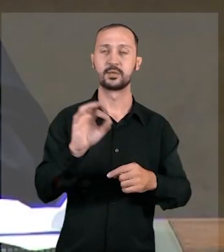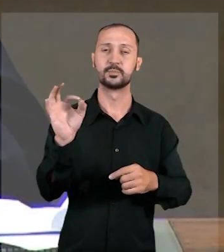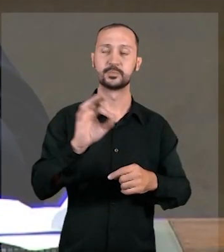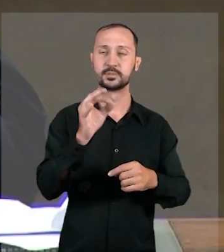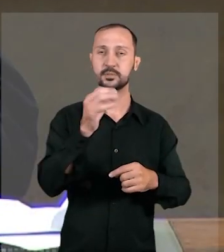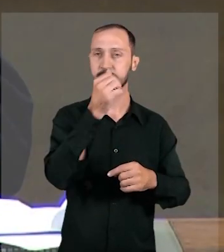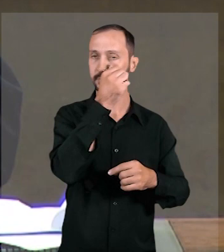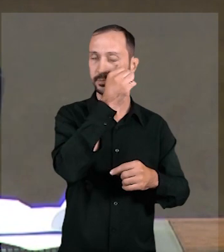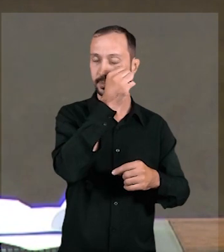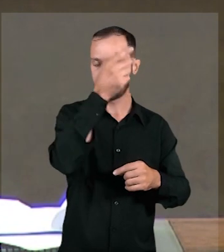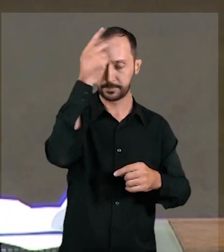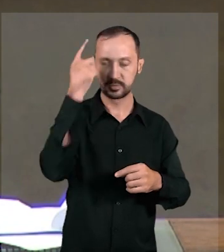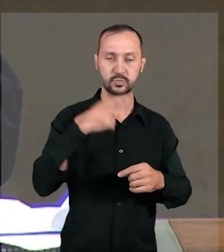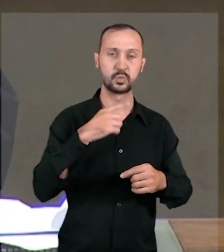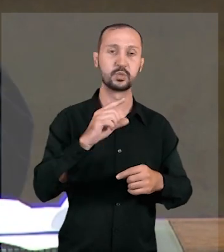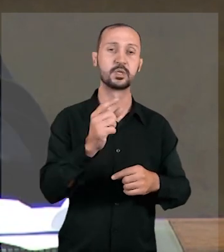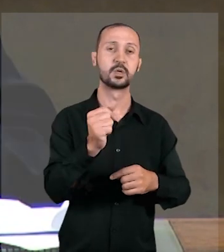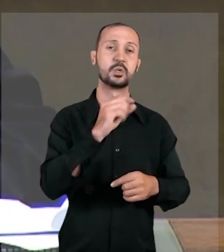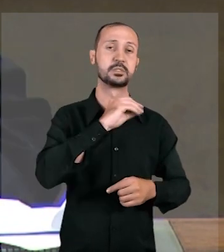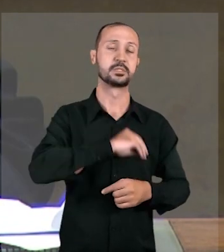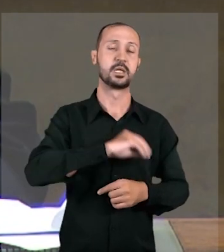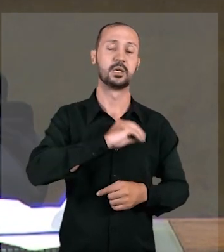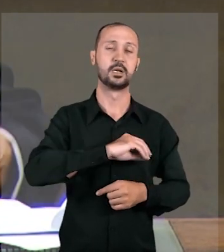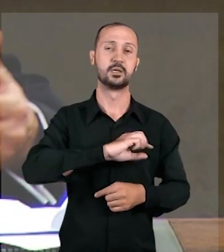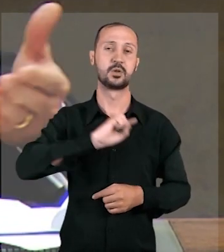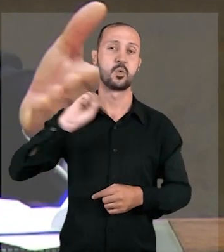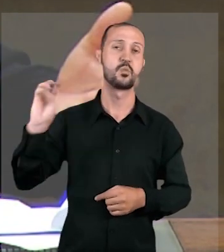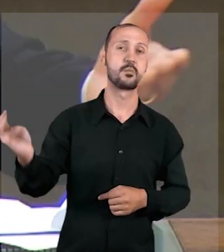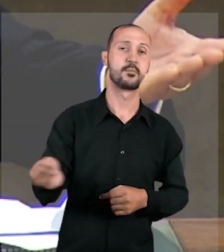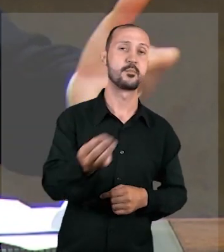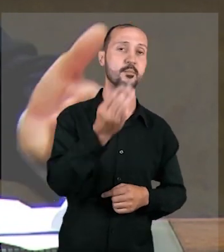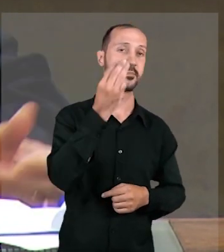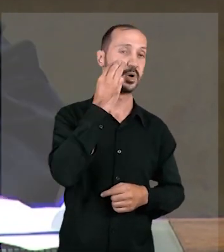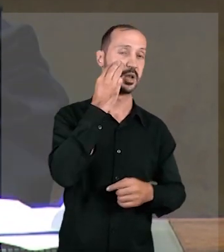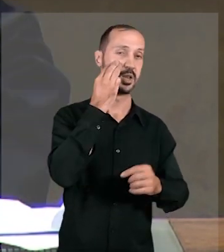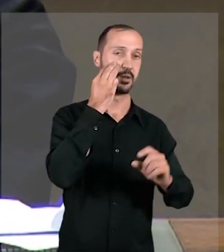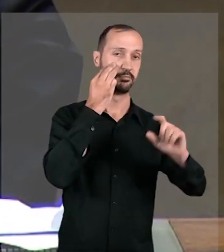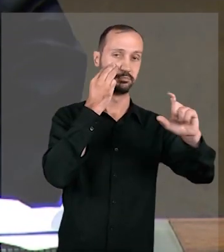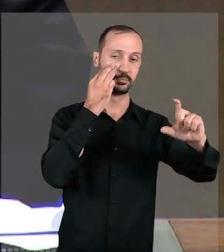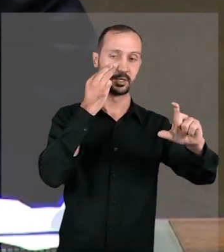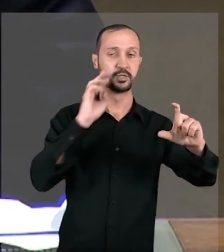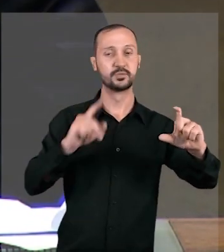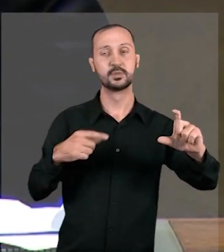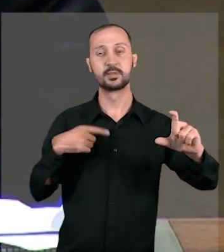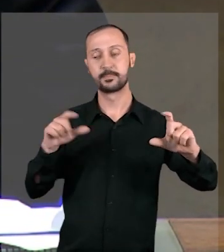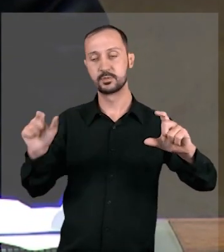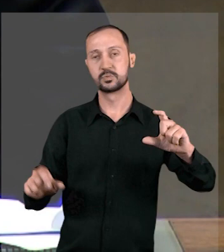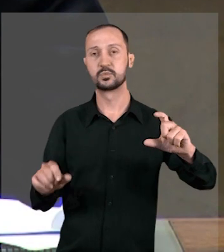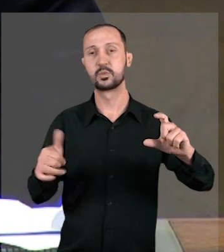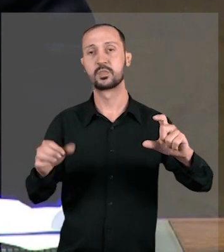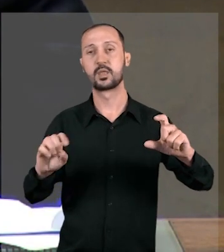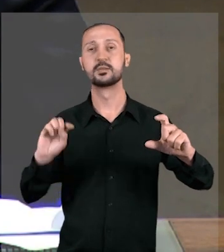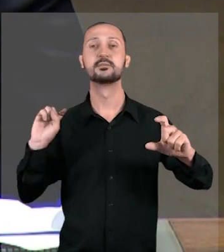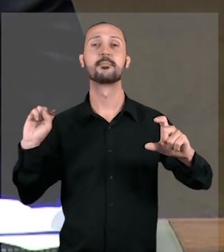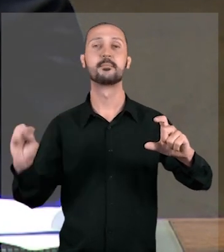10% de quem ganha R$1 milhão é completamente diferente de 10% de quem ganha R$10 mil.